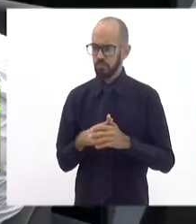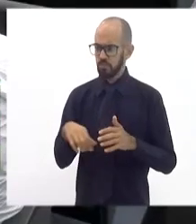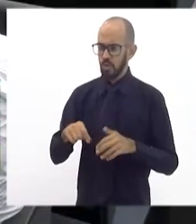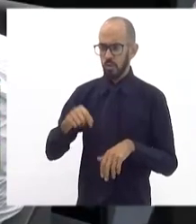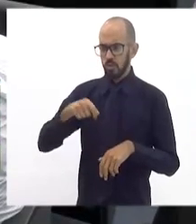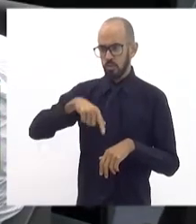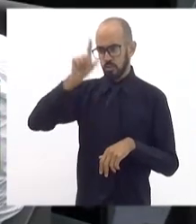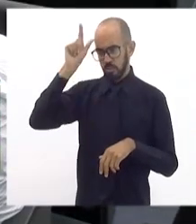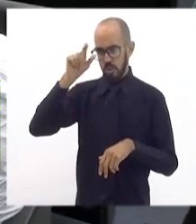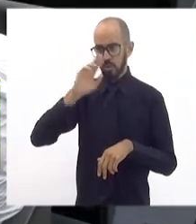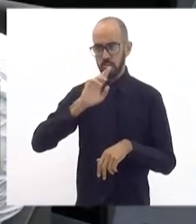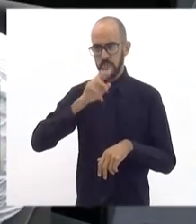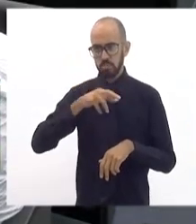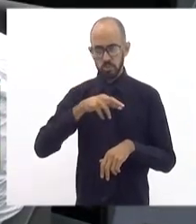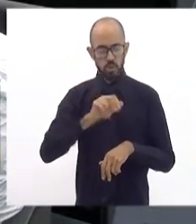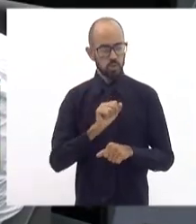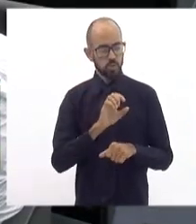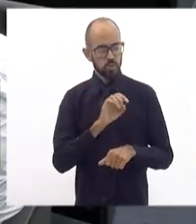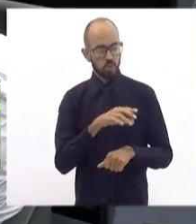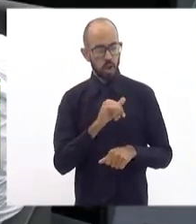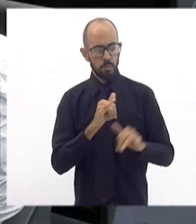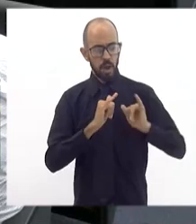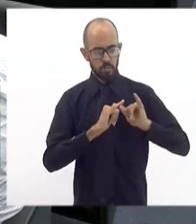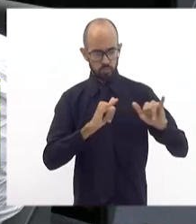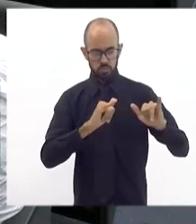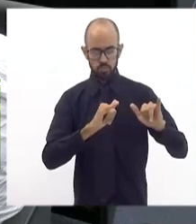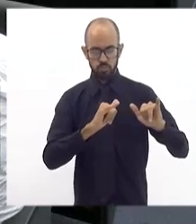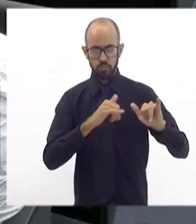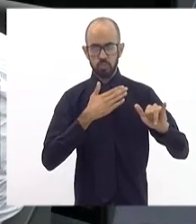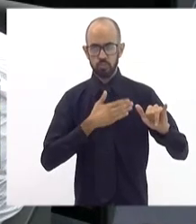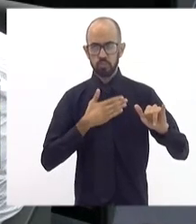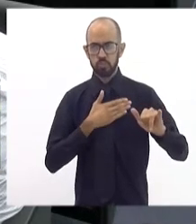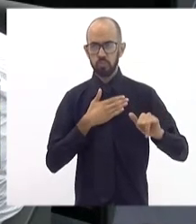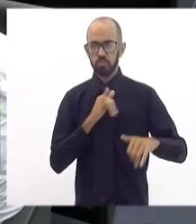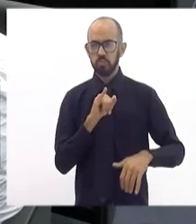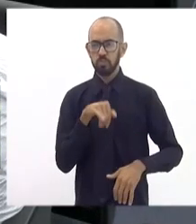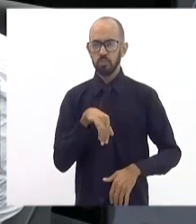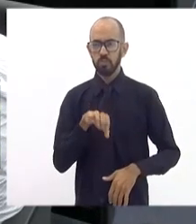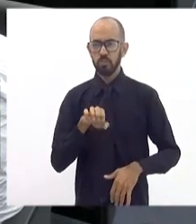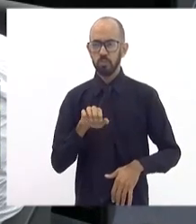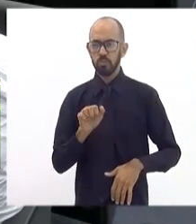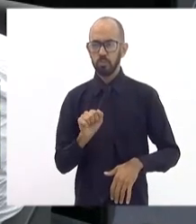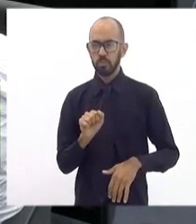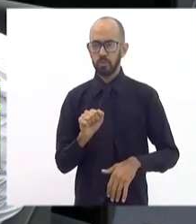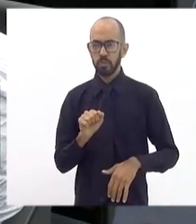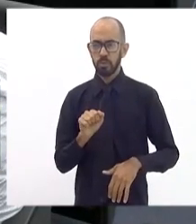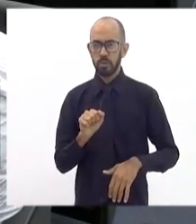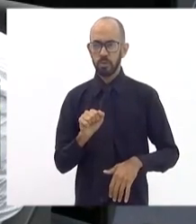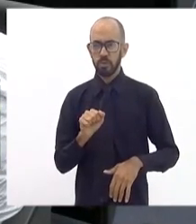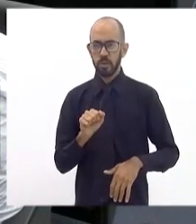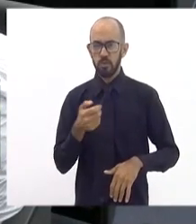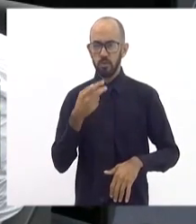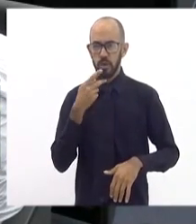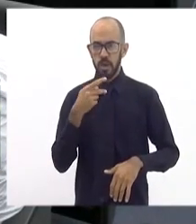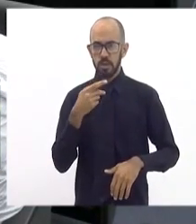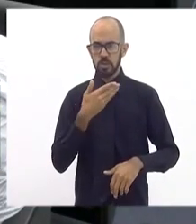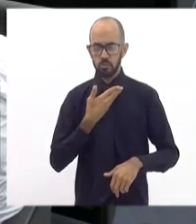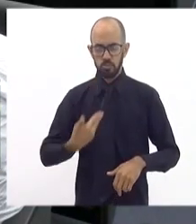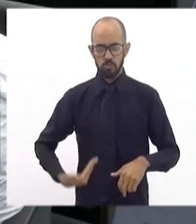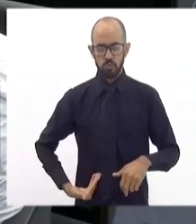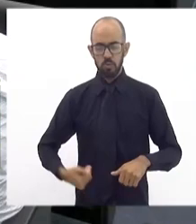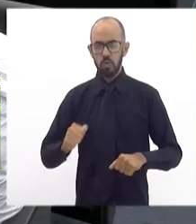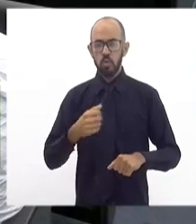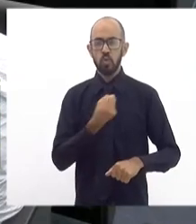questão para publicizar Eu gostaria que o Inea publicamente dissesse o